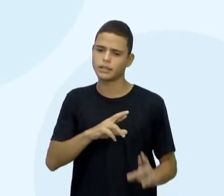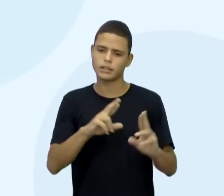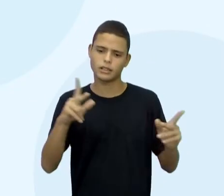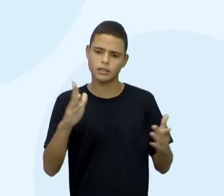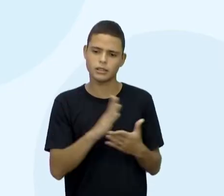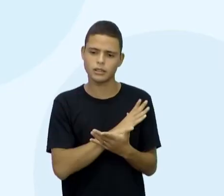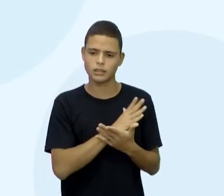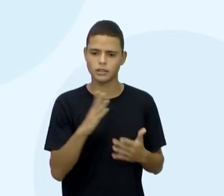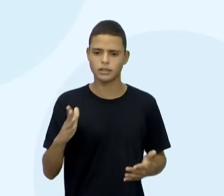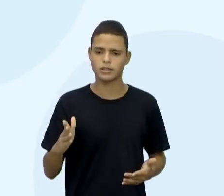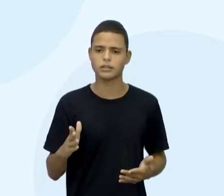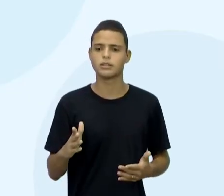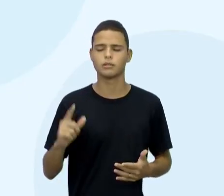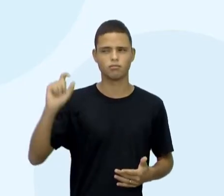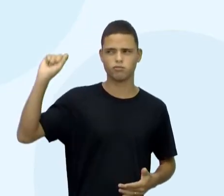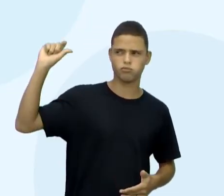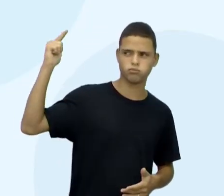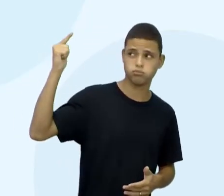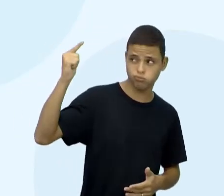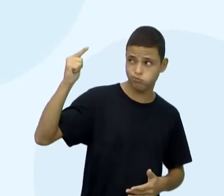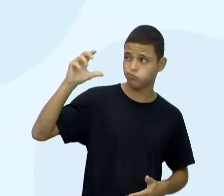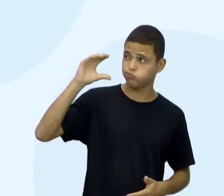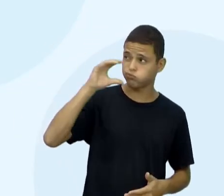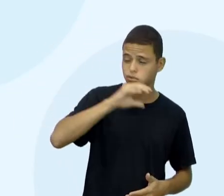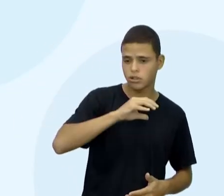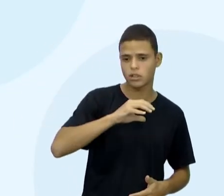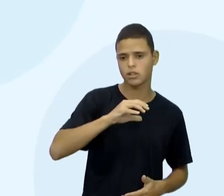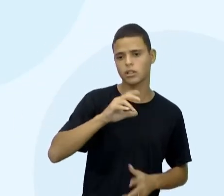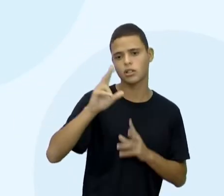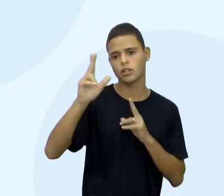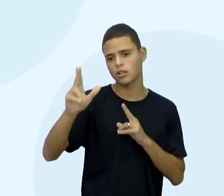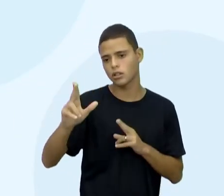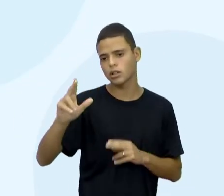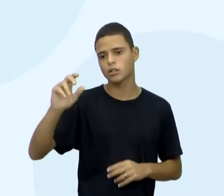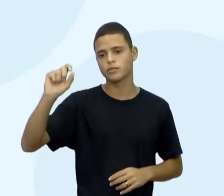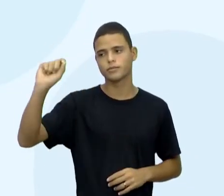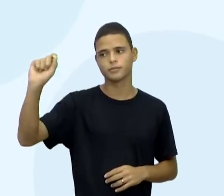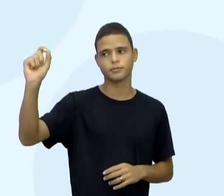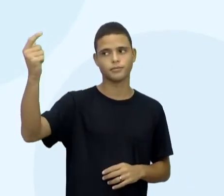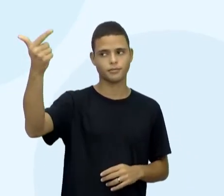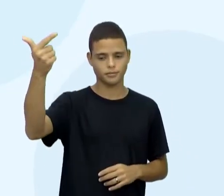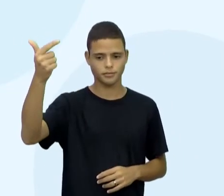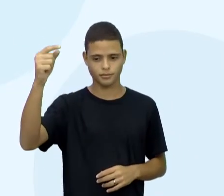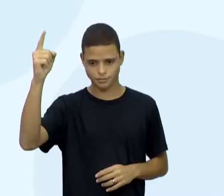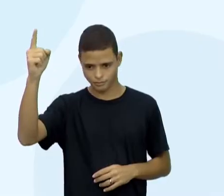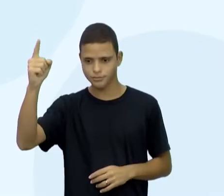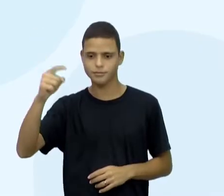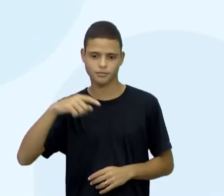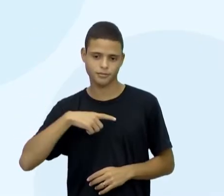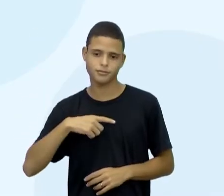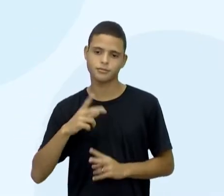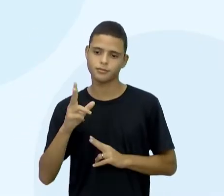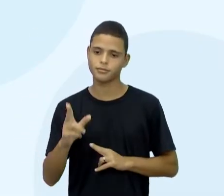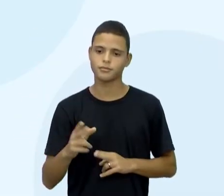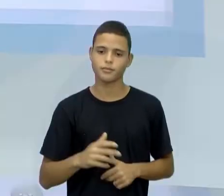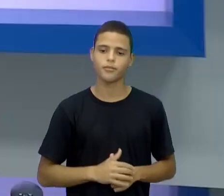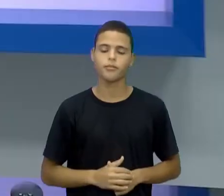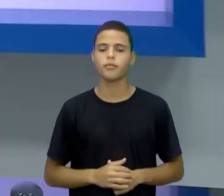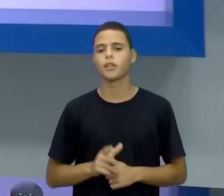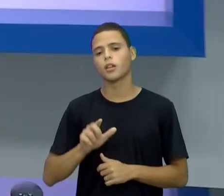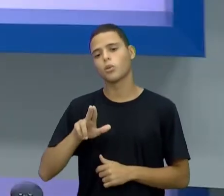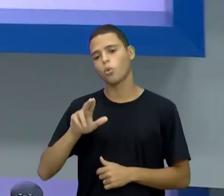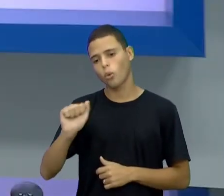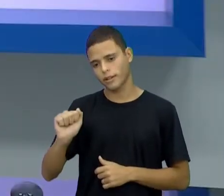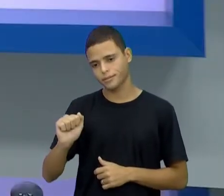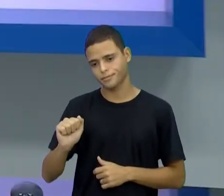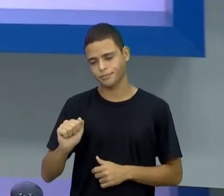sombra e as ensolaradas, como ocorre na Lua, por exemplo. Então a atmosfera terrestre é de suma importância, né,